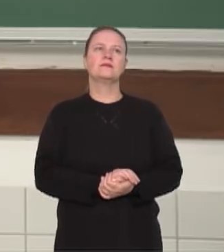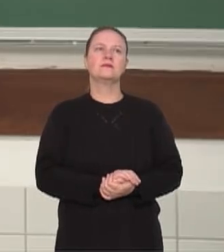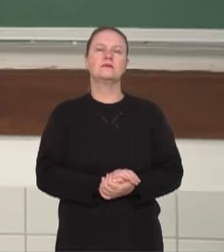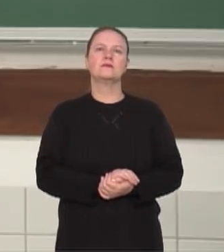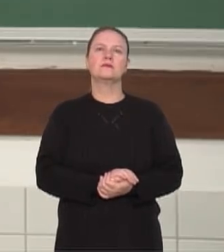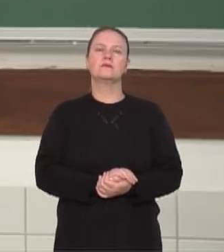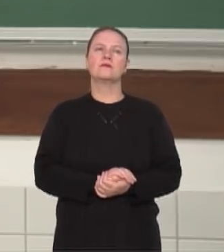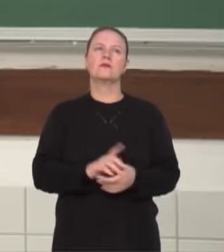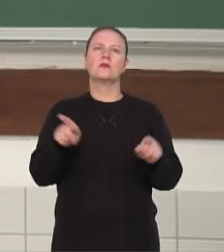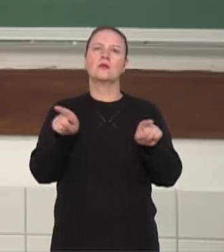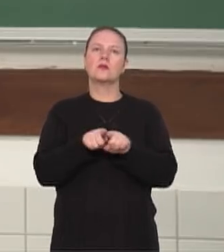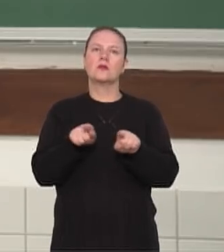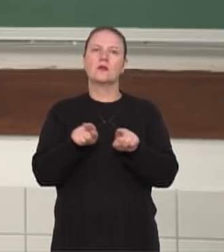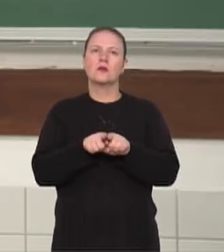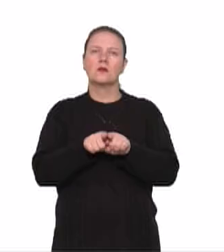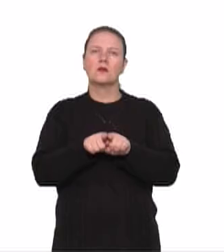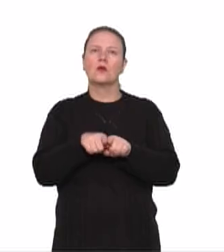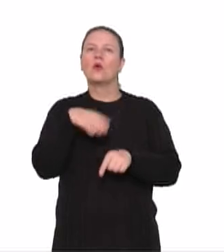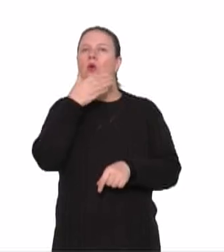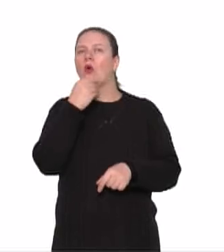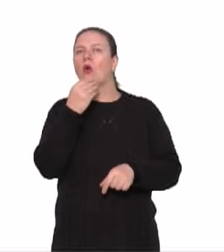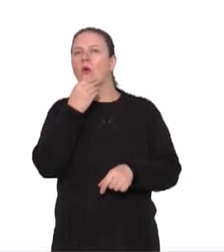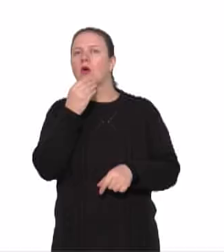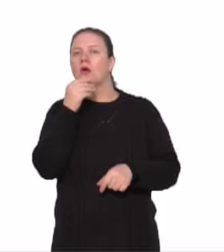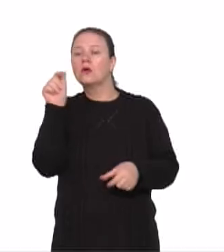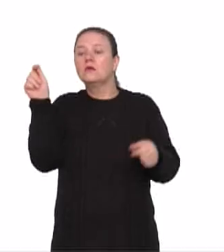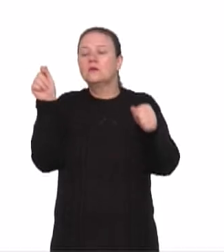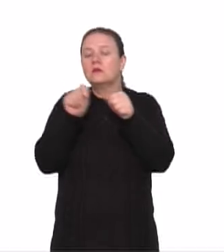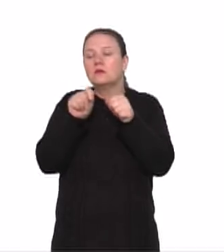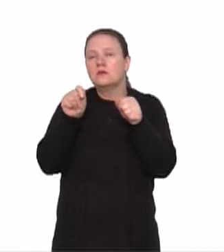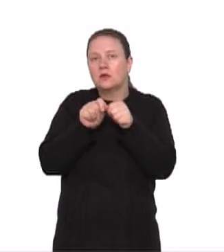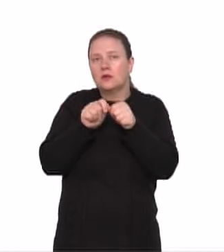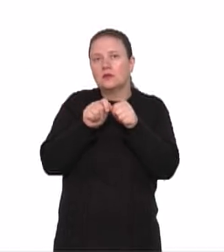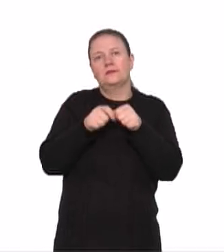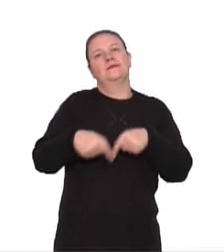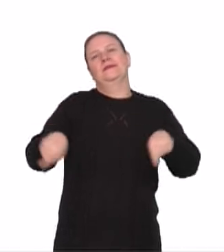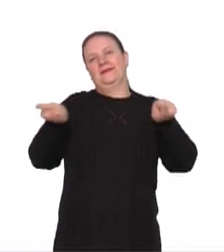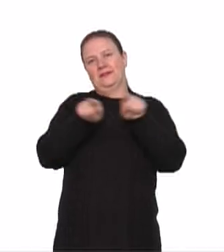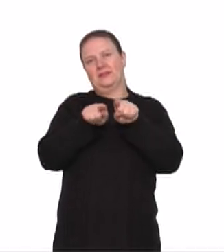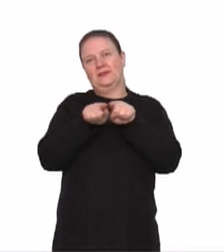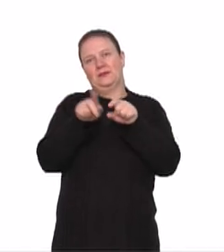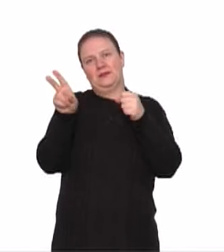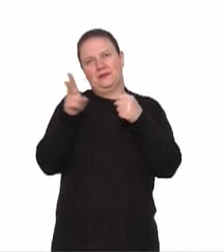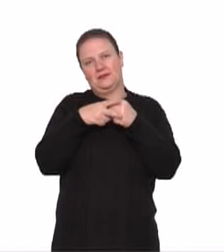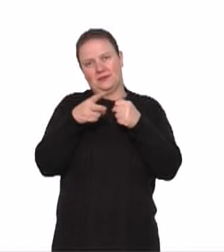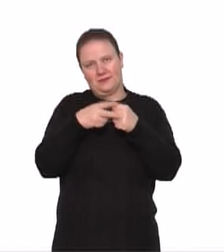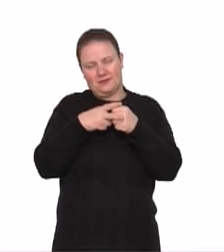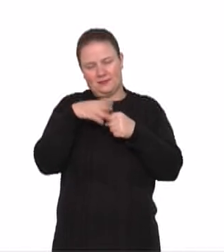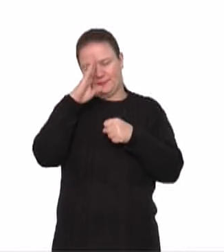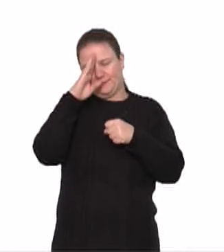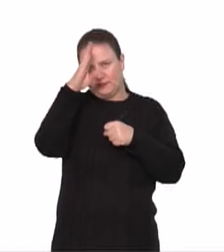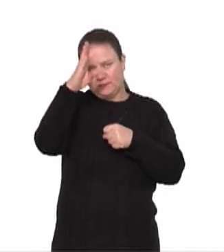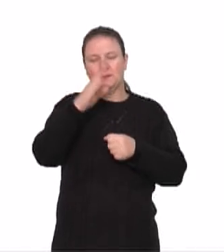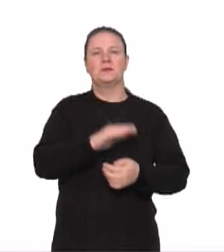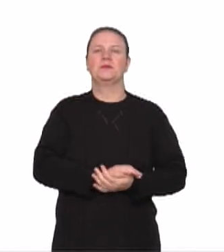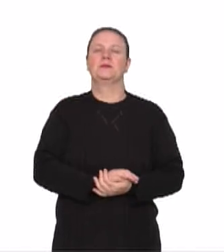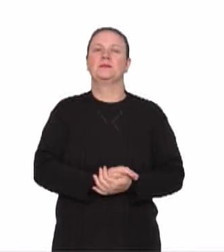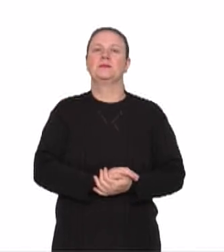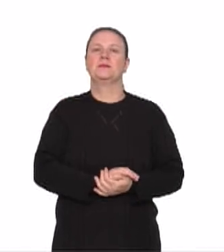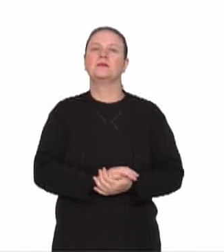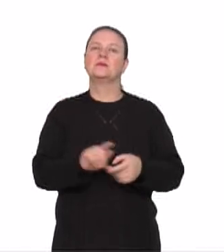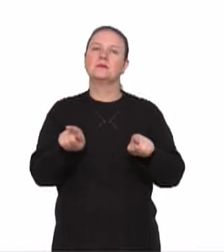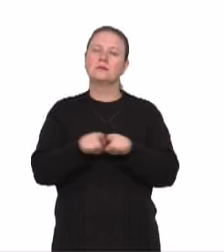A gente tem também o que não faz, a finta. Faz também, a gente viu que é verbo transitivo direto.